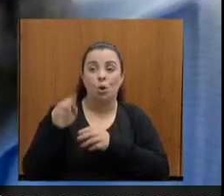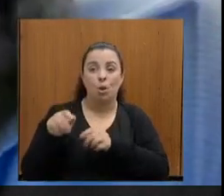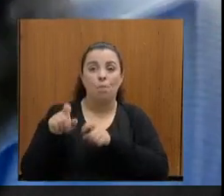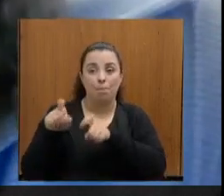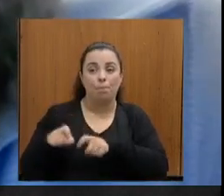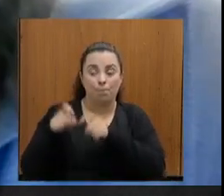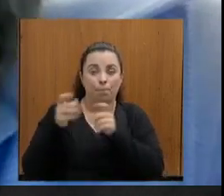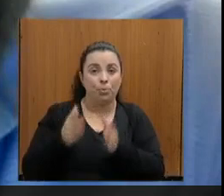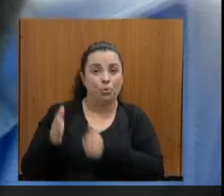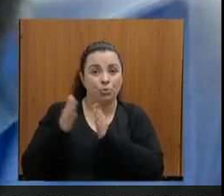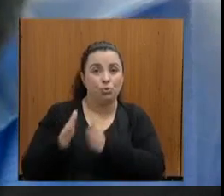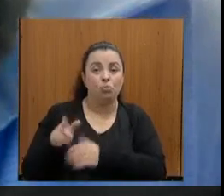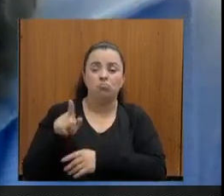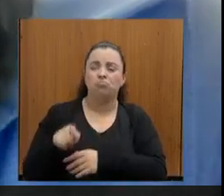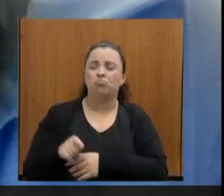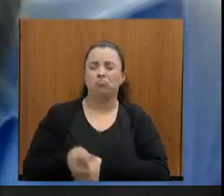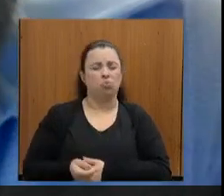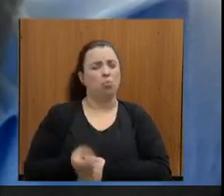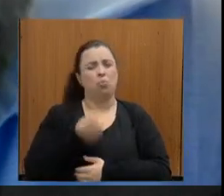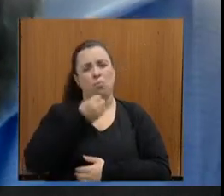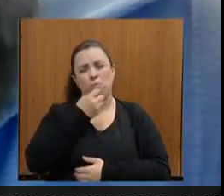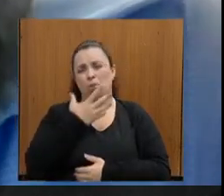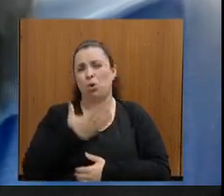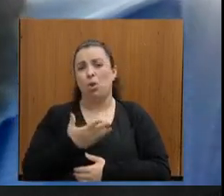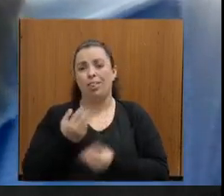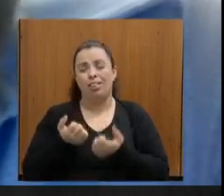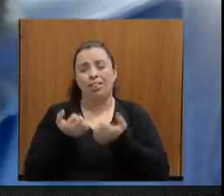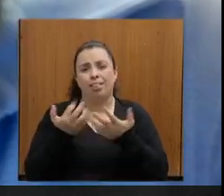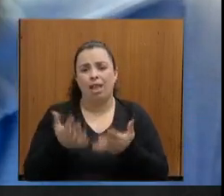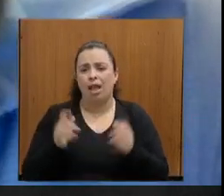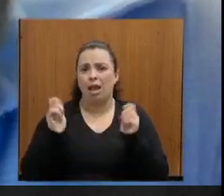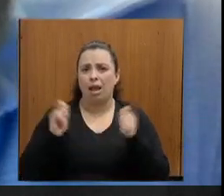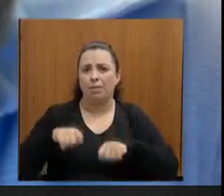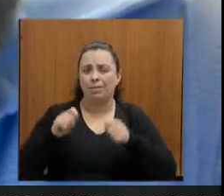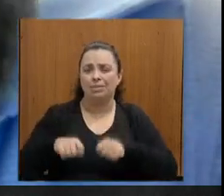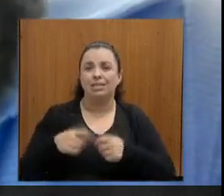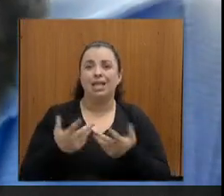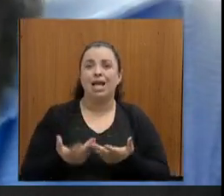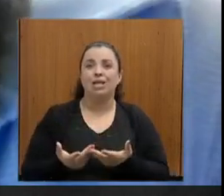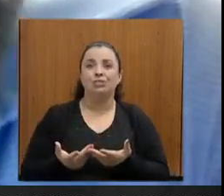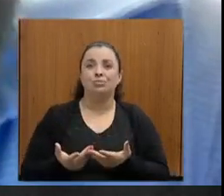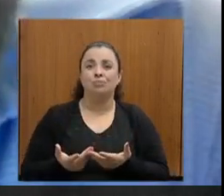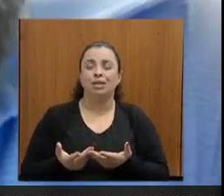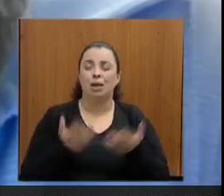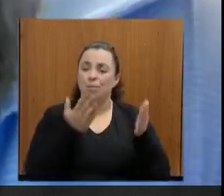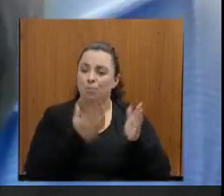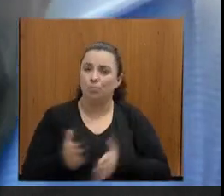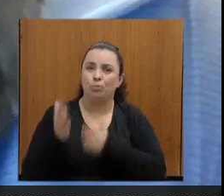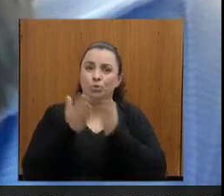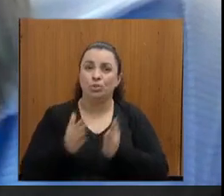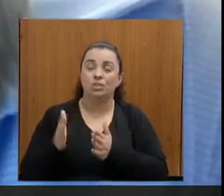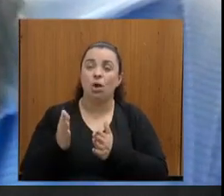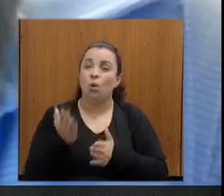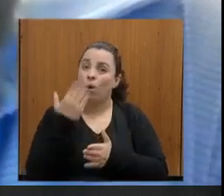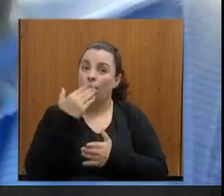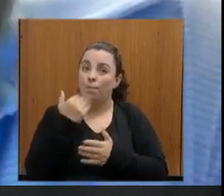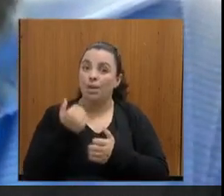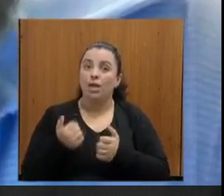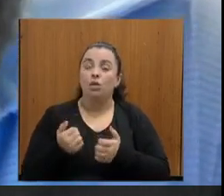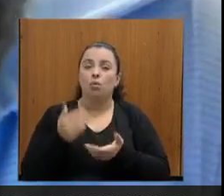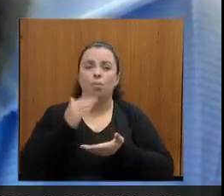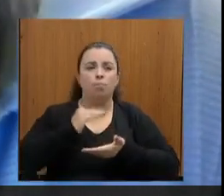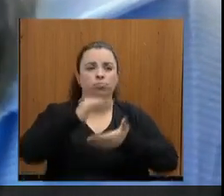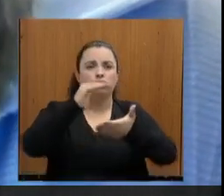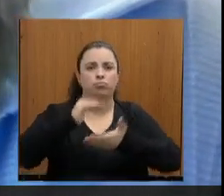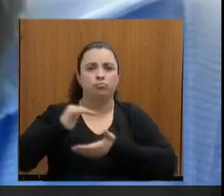no qualquer da dignidade dando condições para que a comida chega ainda o maior qualidade que a pessoa